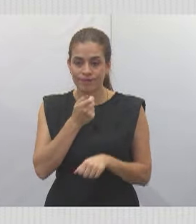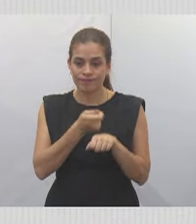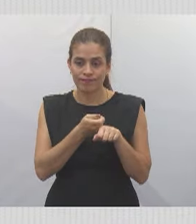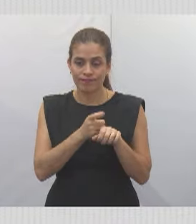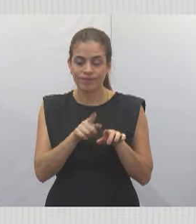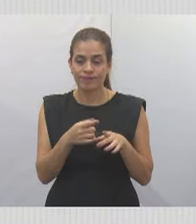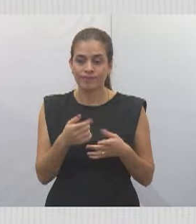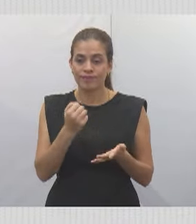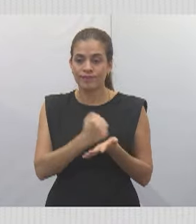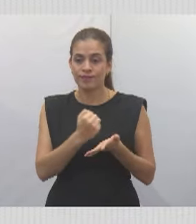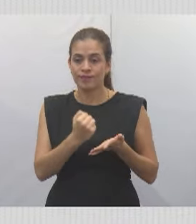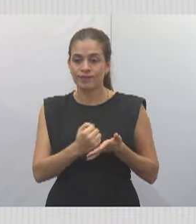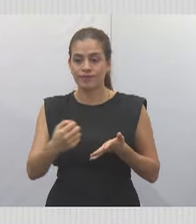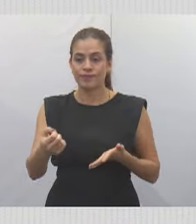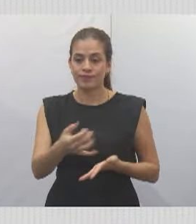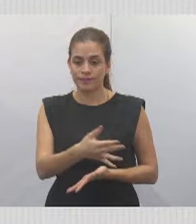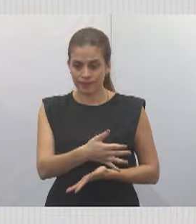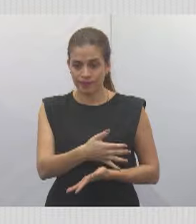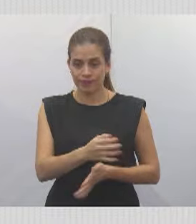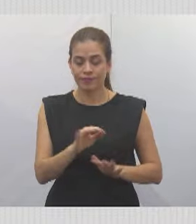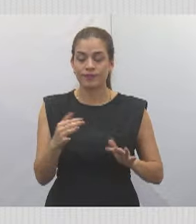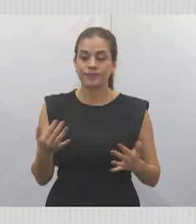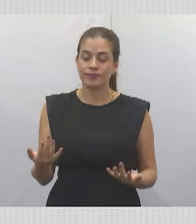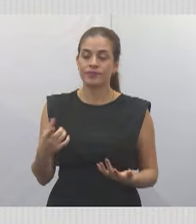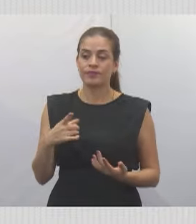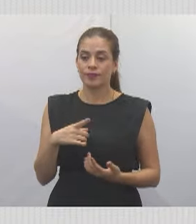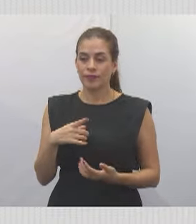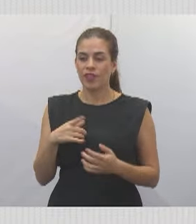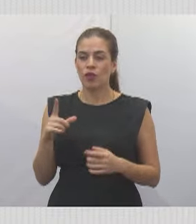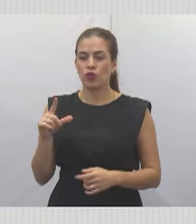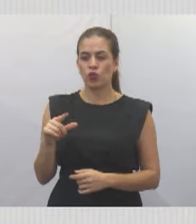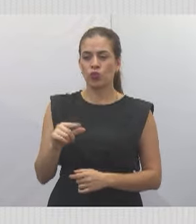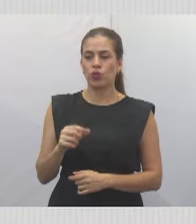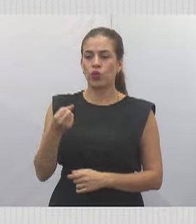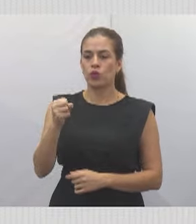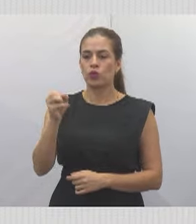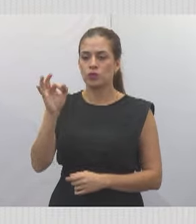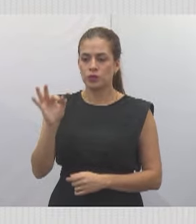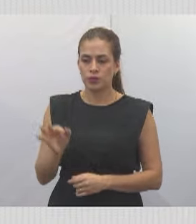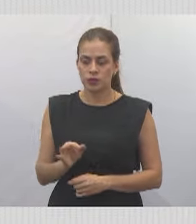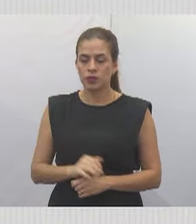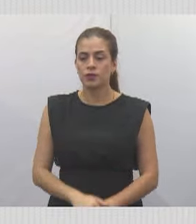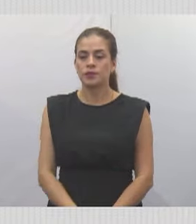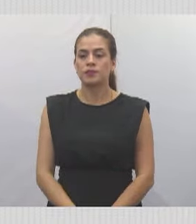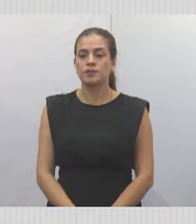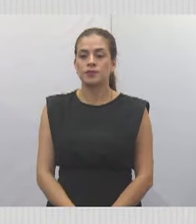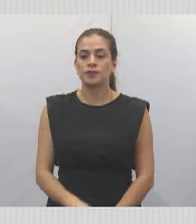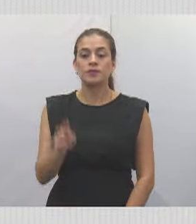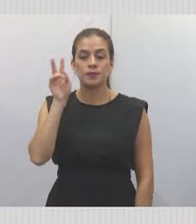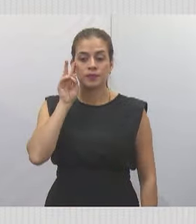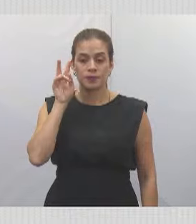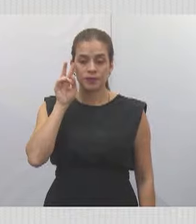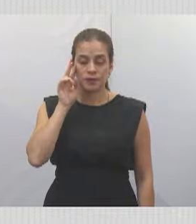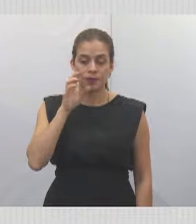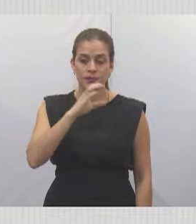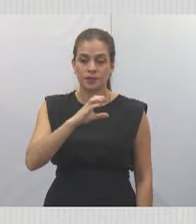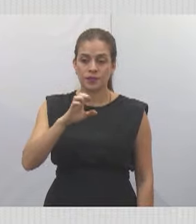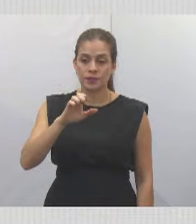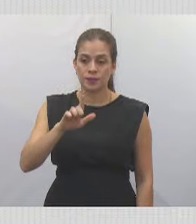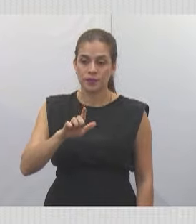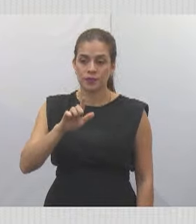contratados recentemente. Então, a gente teve uma queda aí na produção total de 8%. Lembrando que o CEL, que é o Centro de